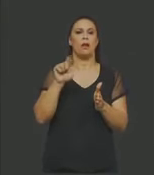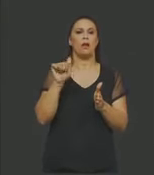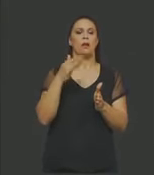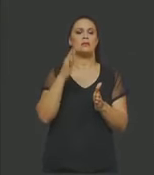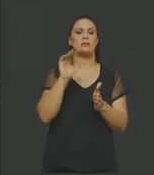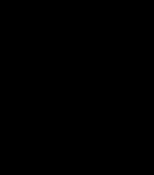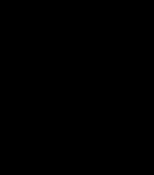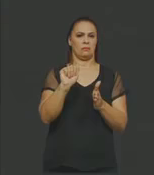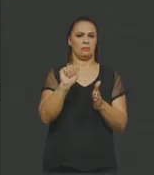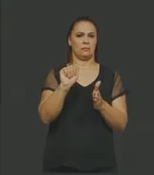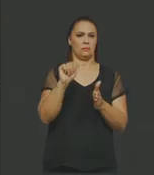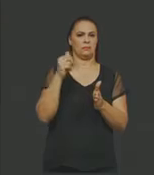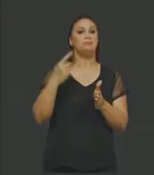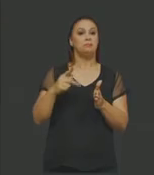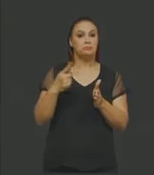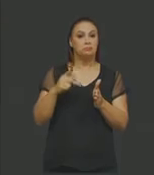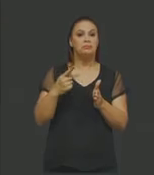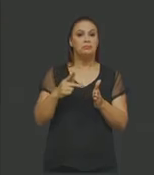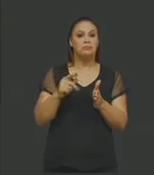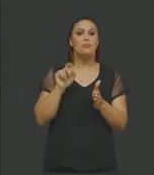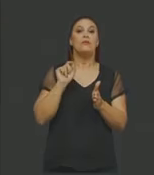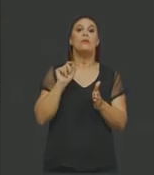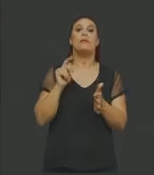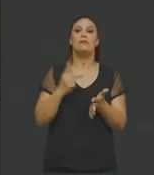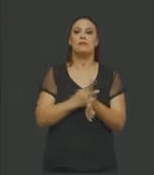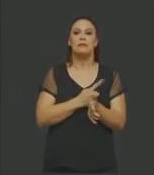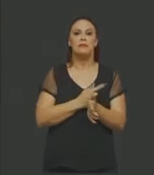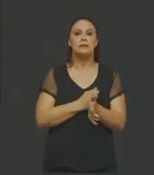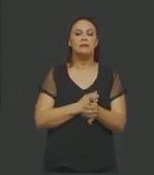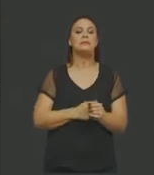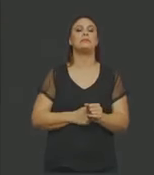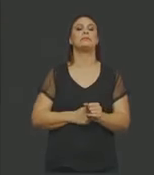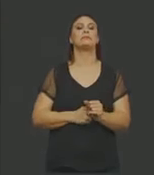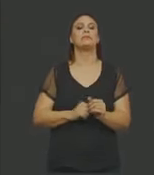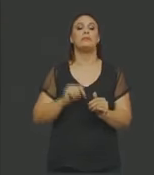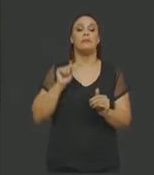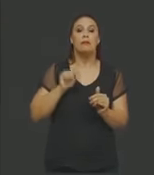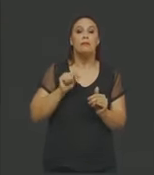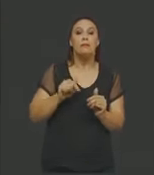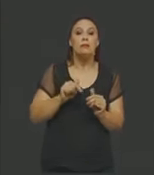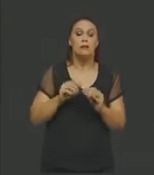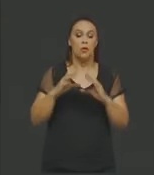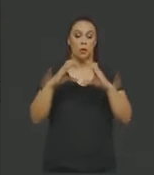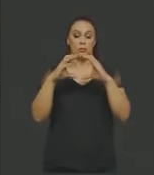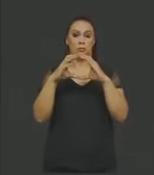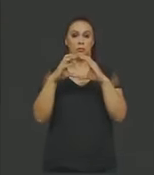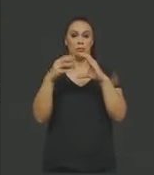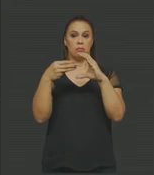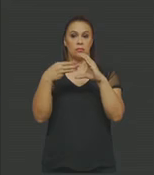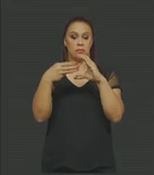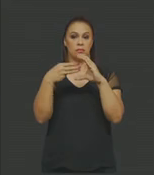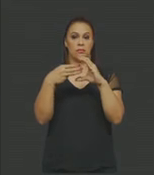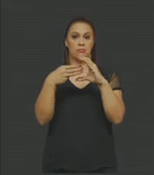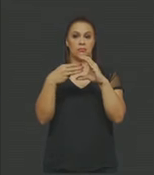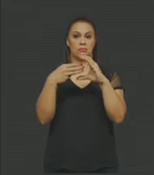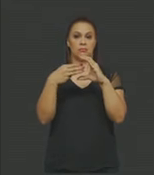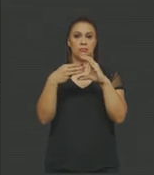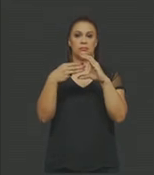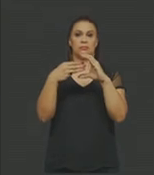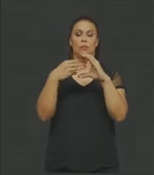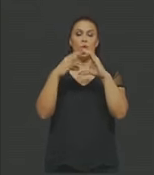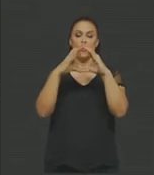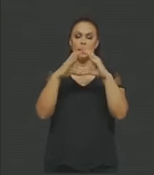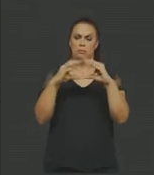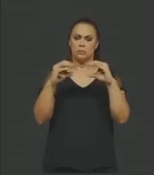Gastrulação. Que vai ser o quê? Nós temos, então, diferenciamento, a diferenciação dos